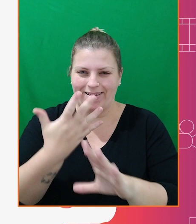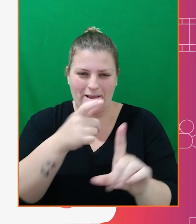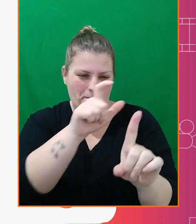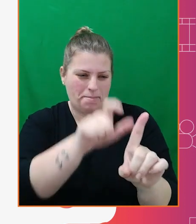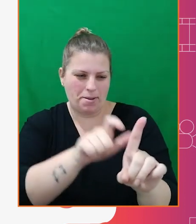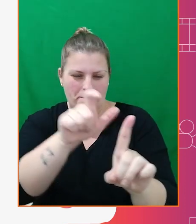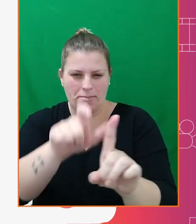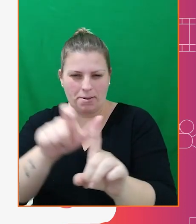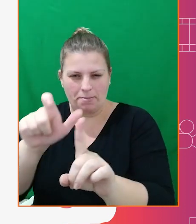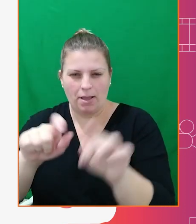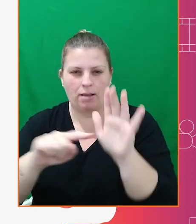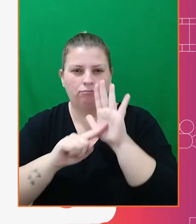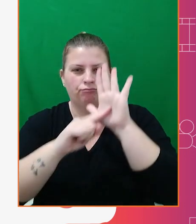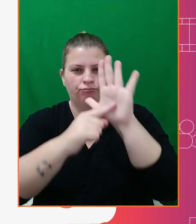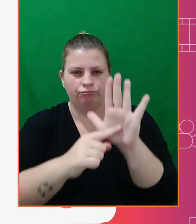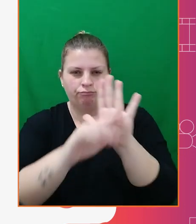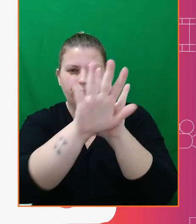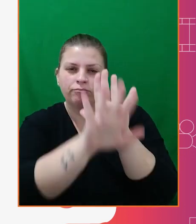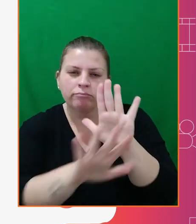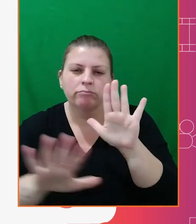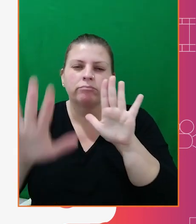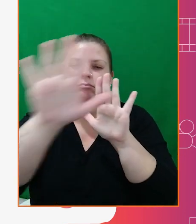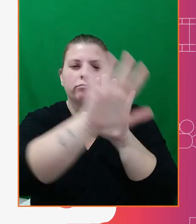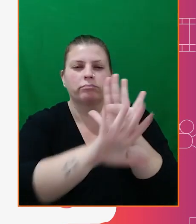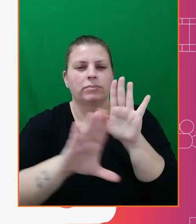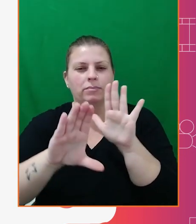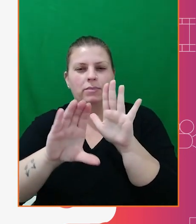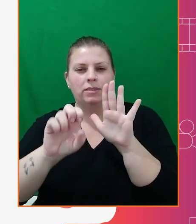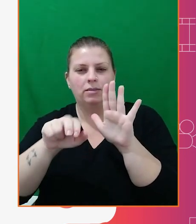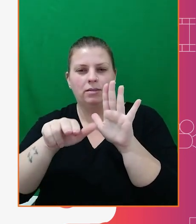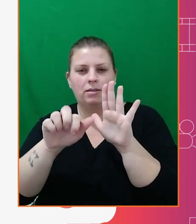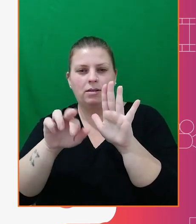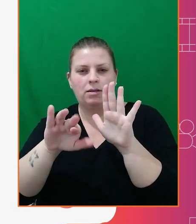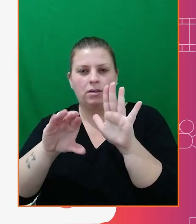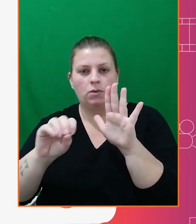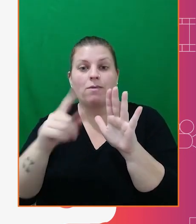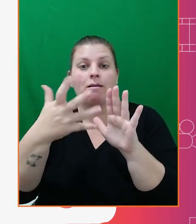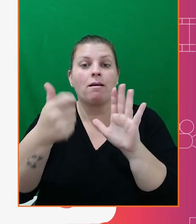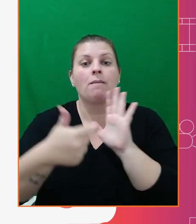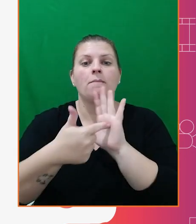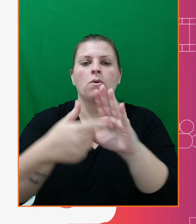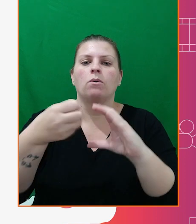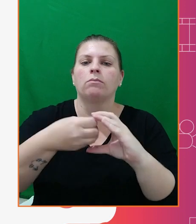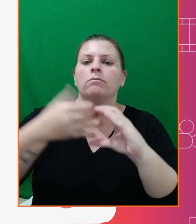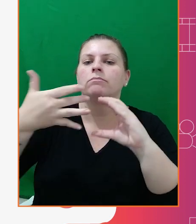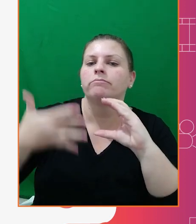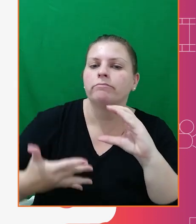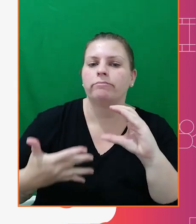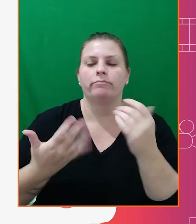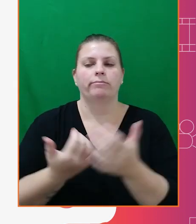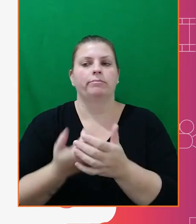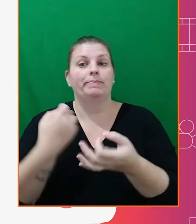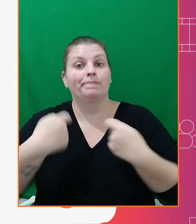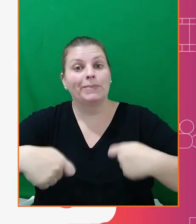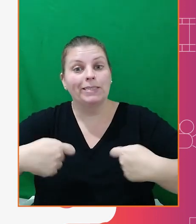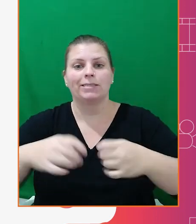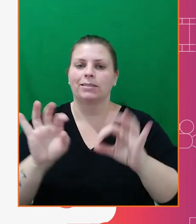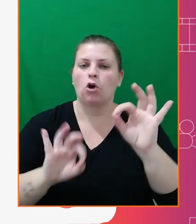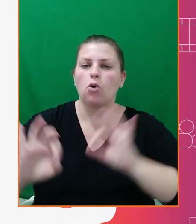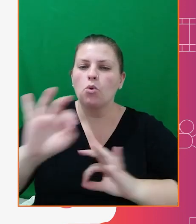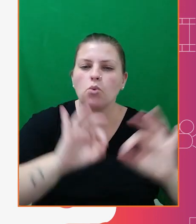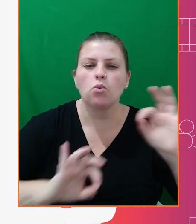e cenários, queremos demonstrar suas características e precisamos organizá-las para